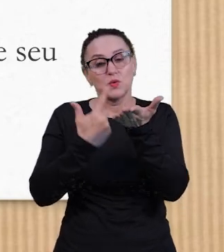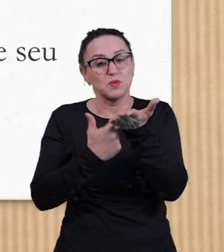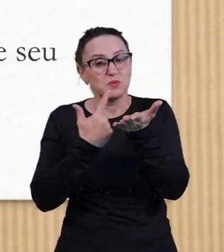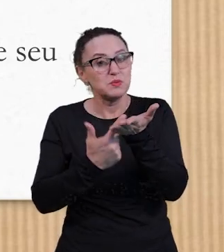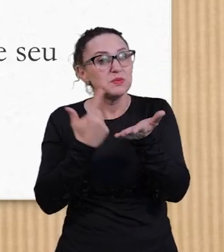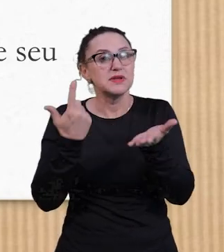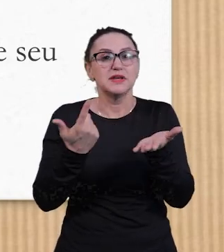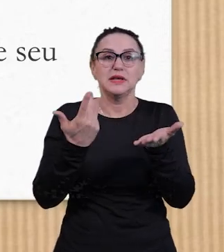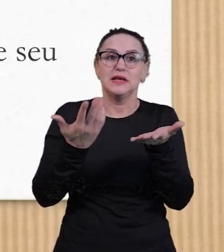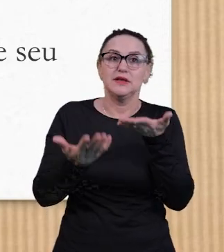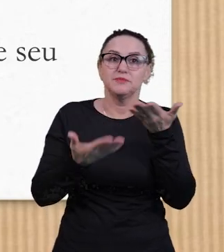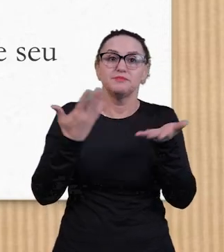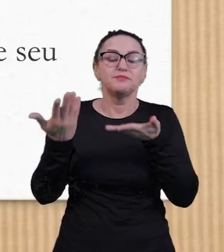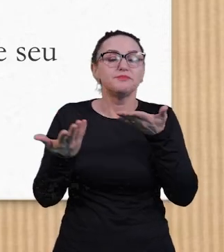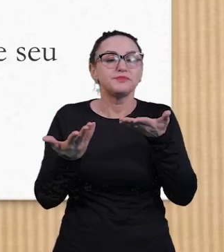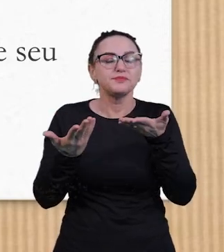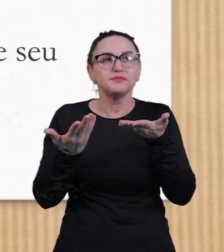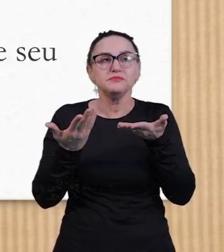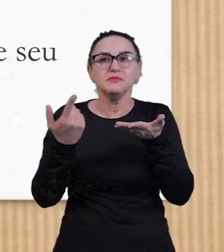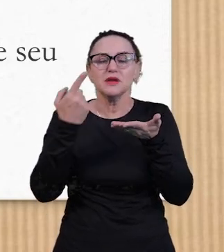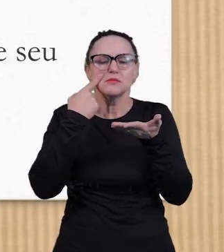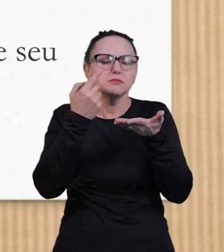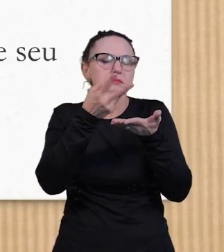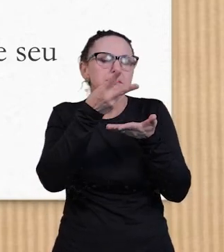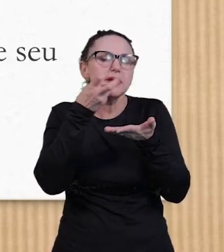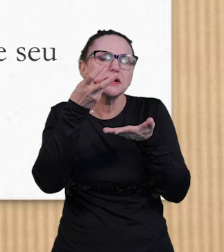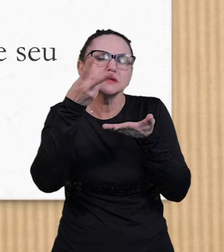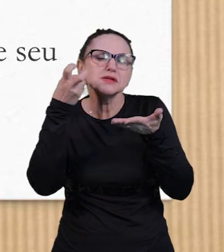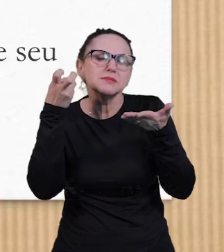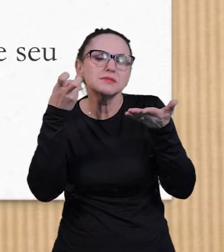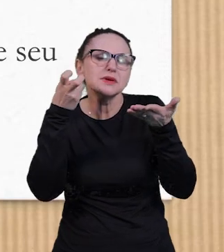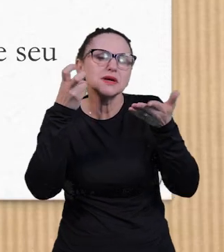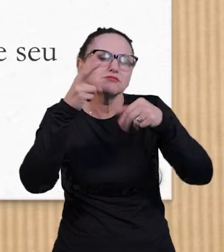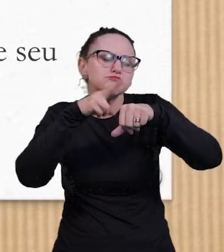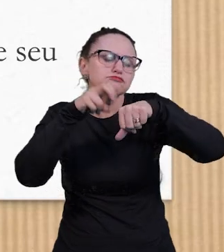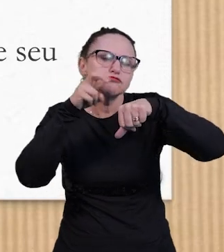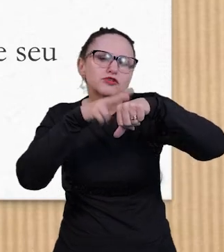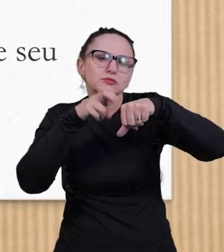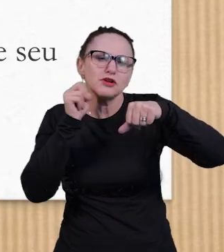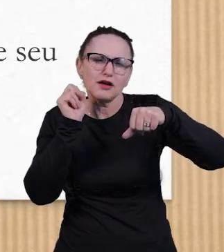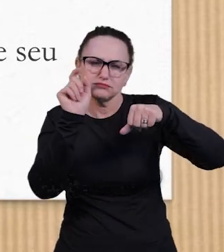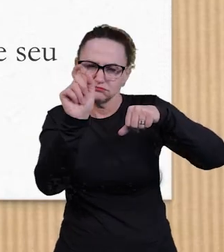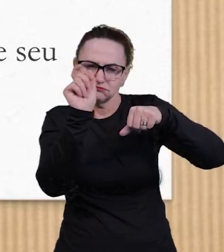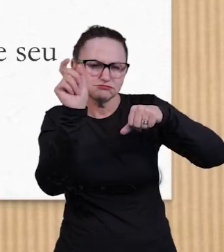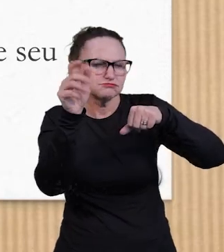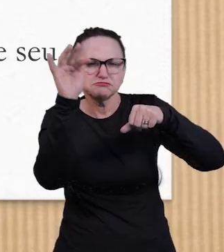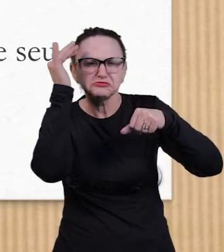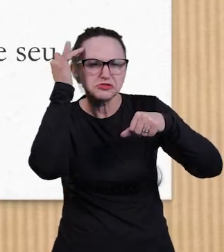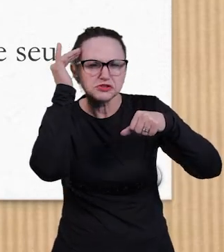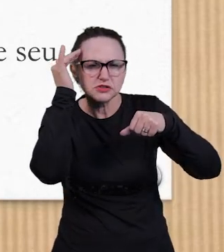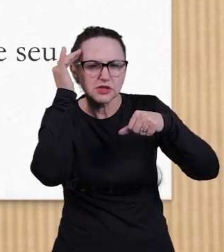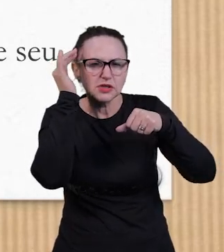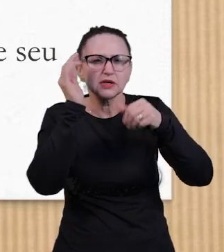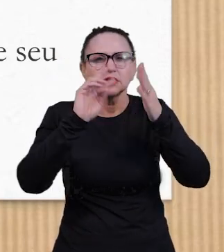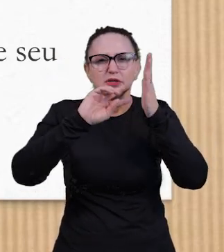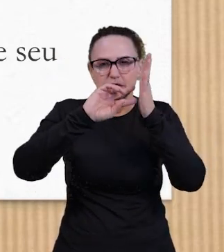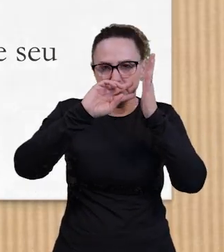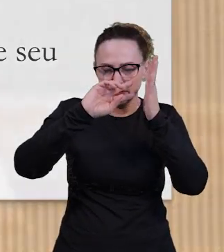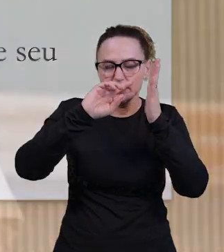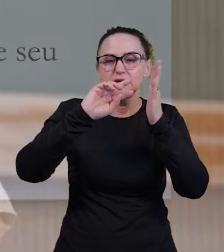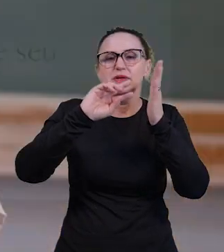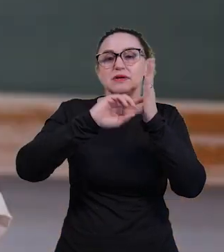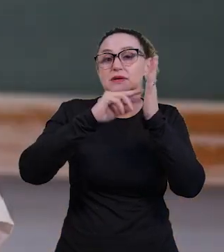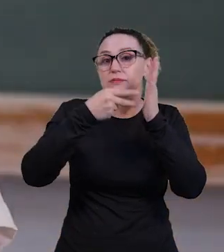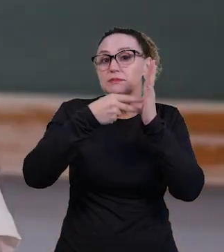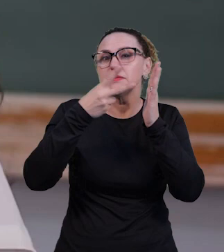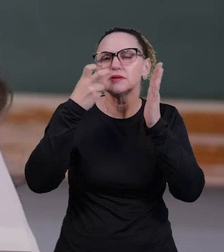Levantar o vocabulário, anotando as palavras que você não entendeu e busque seu significado no dicionário. Então, como